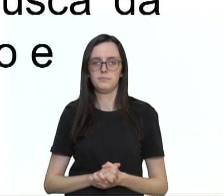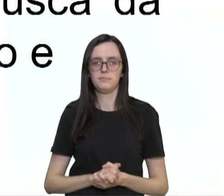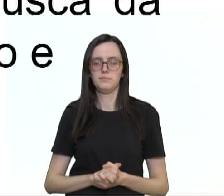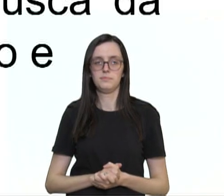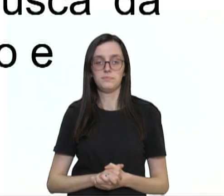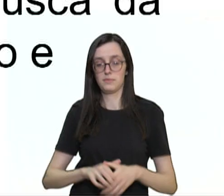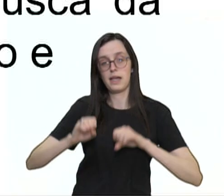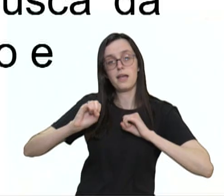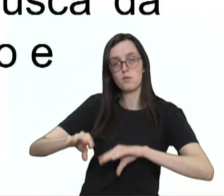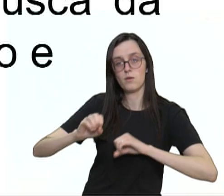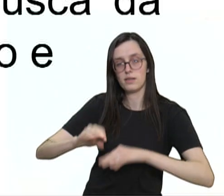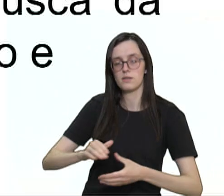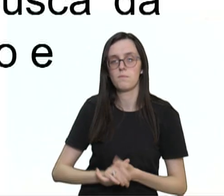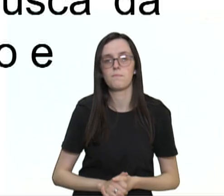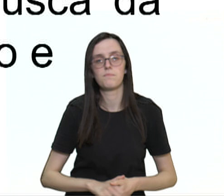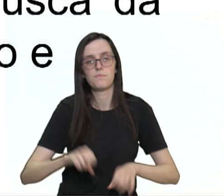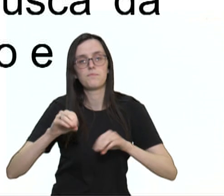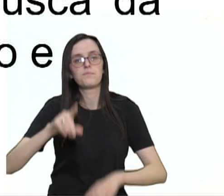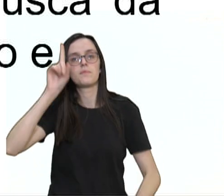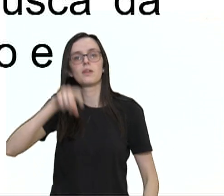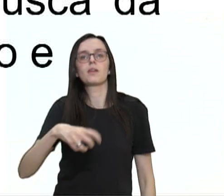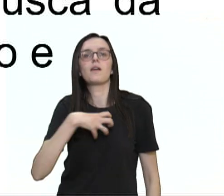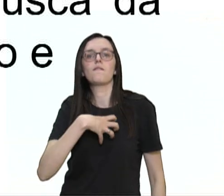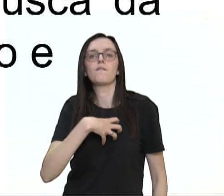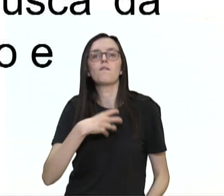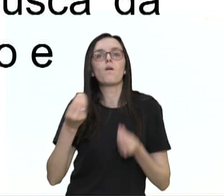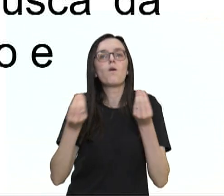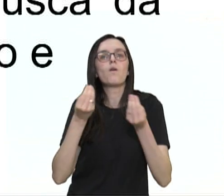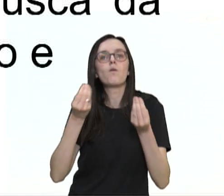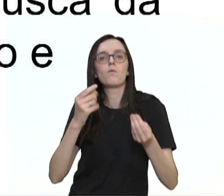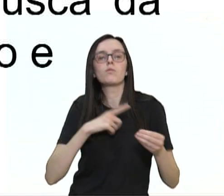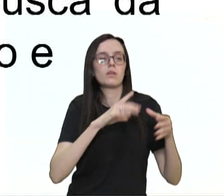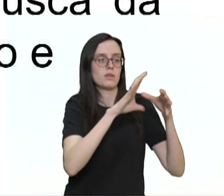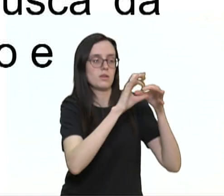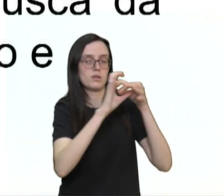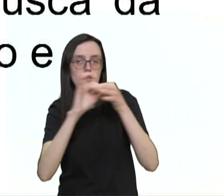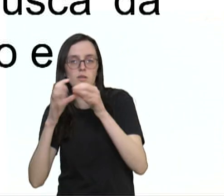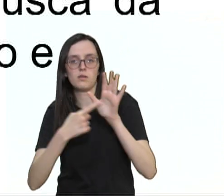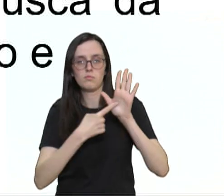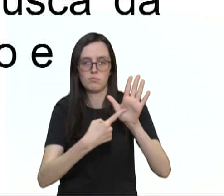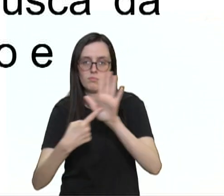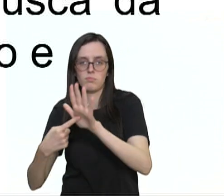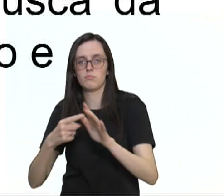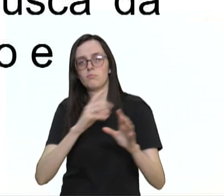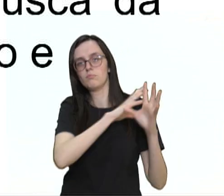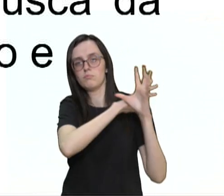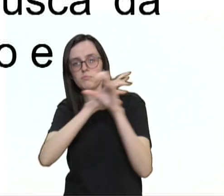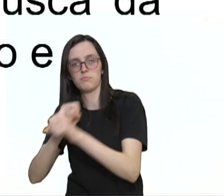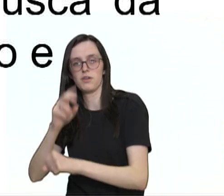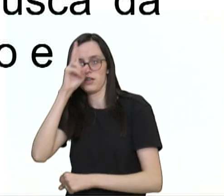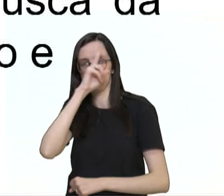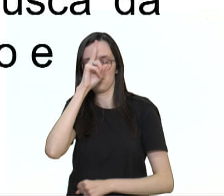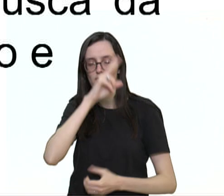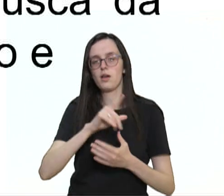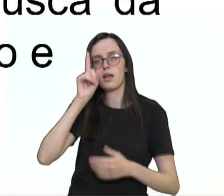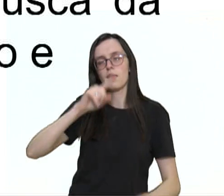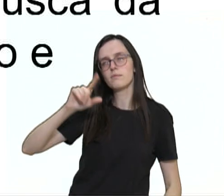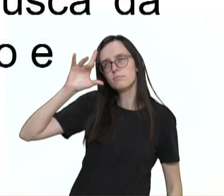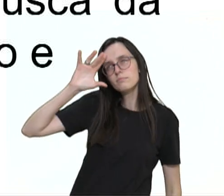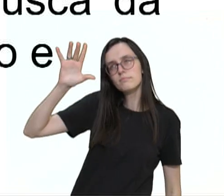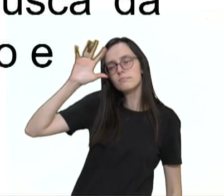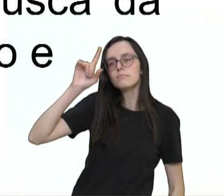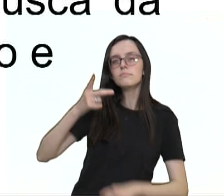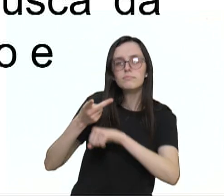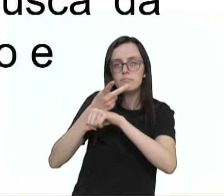A educação refere-se à maneira de como os contextos se apresentam na história. É o pensar, a busca da